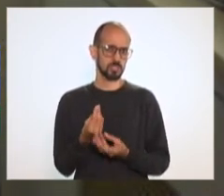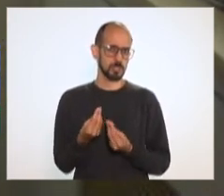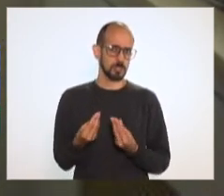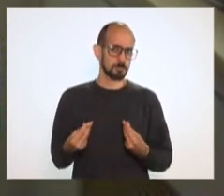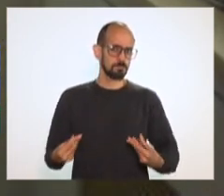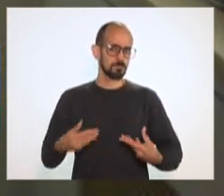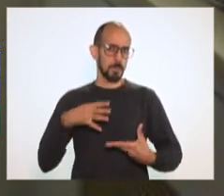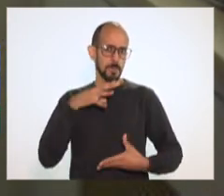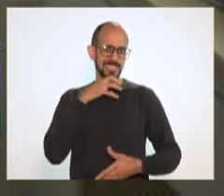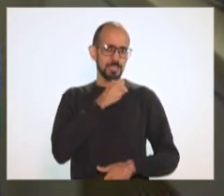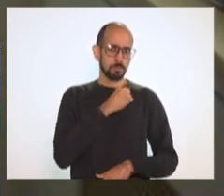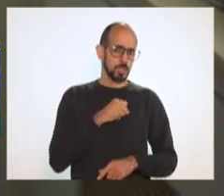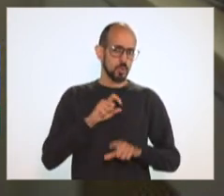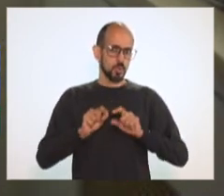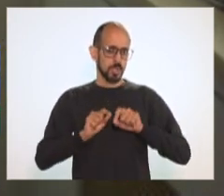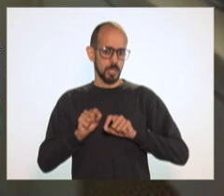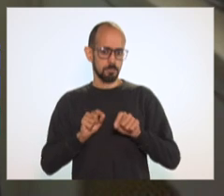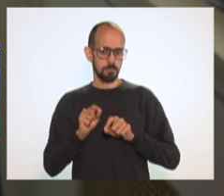percepção.